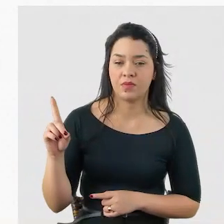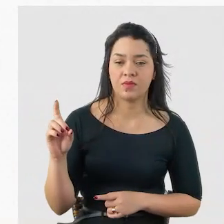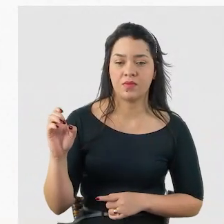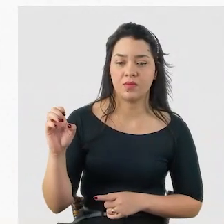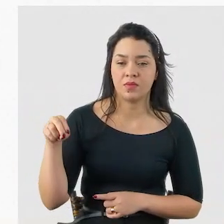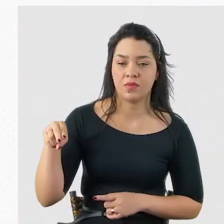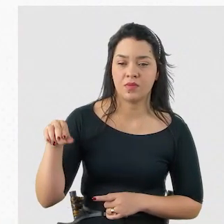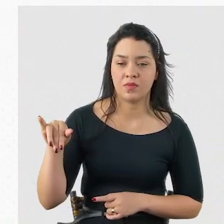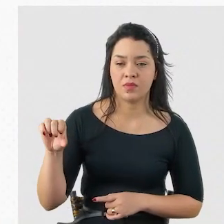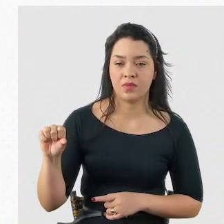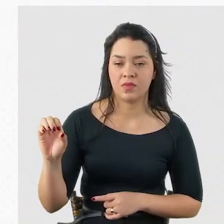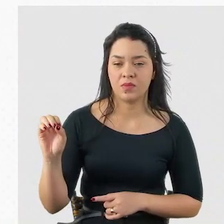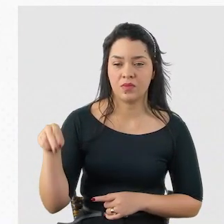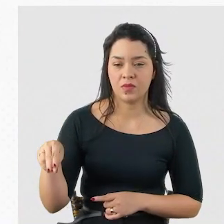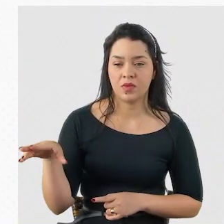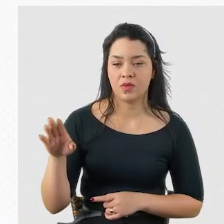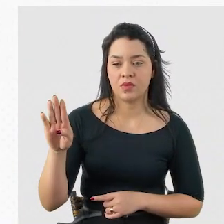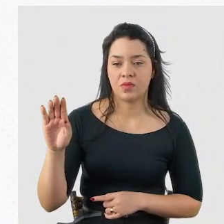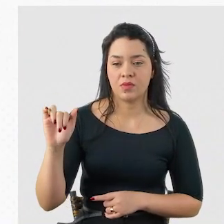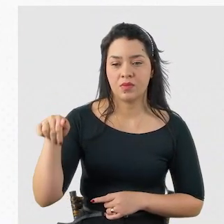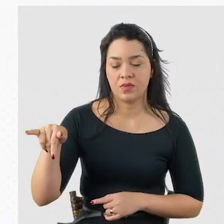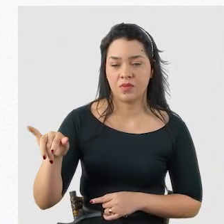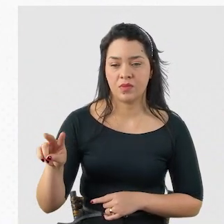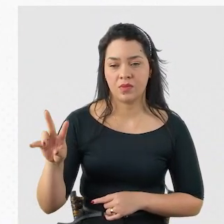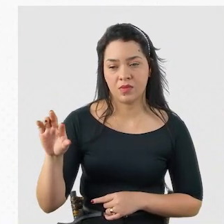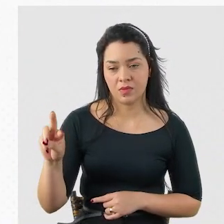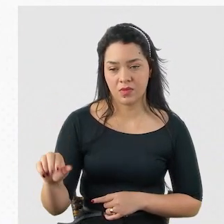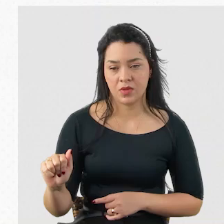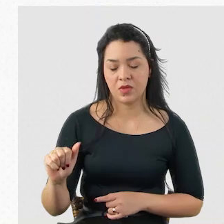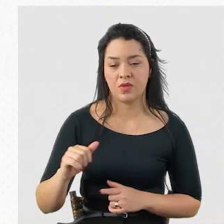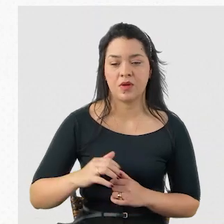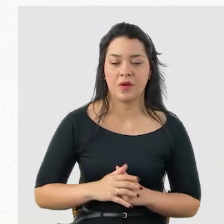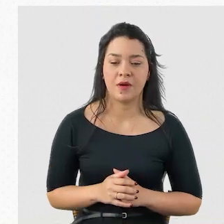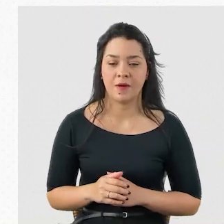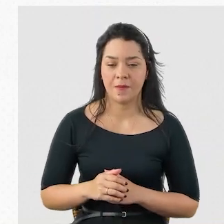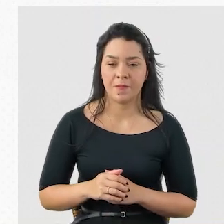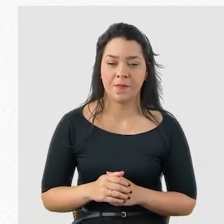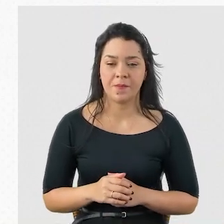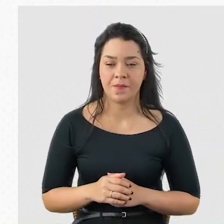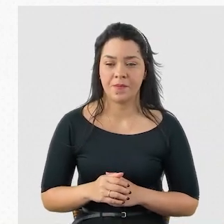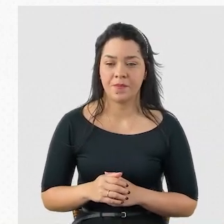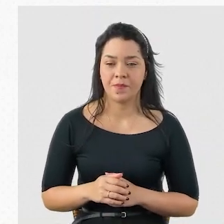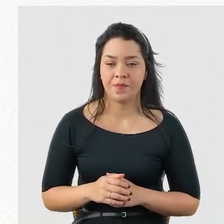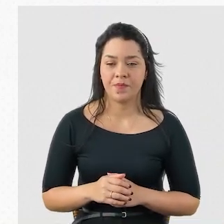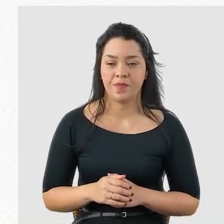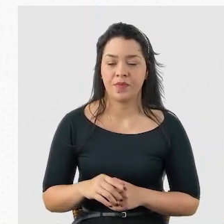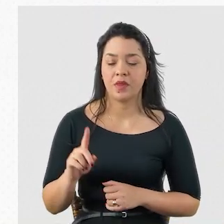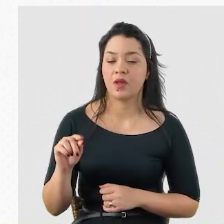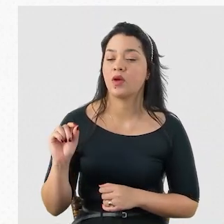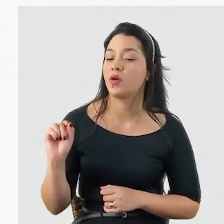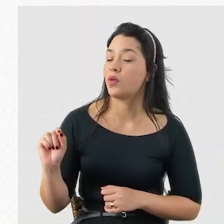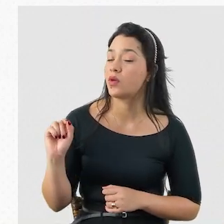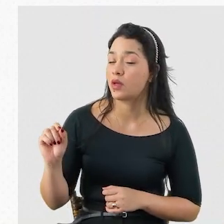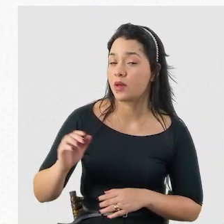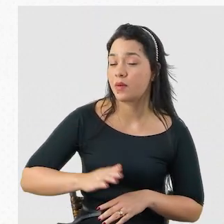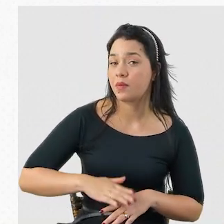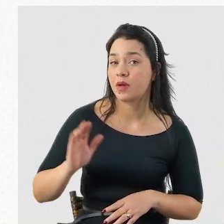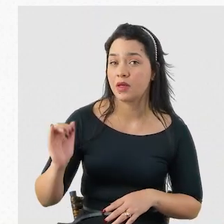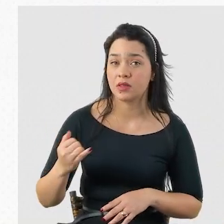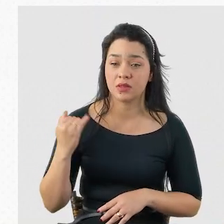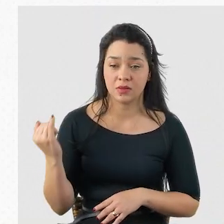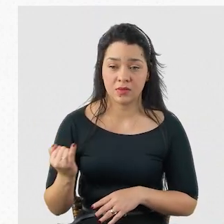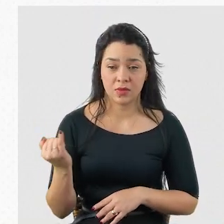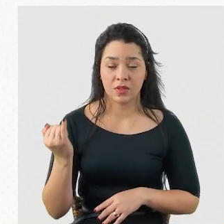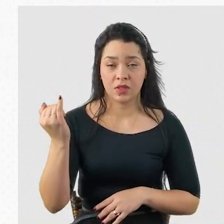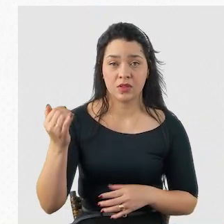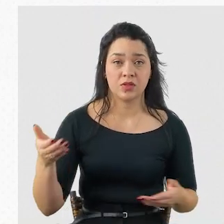Denilson Baniwa é um artista visual, curador e ativista de direitos indígenas. Ele é considerado um dos artistas mais relevantes